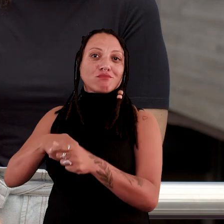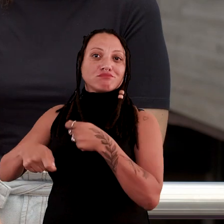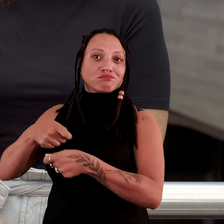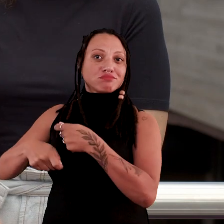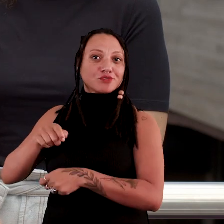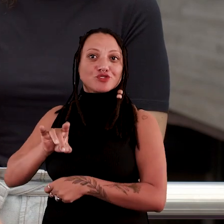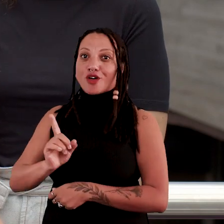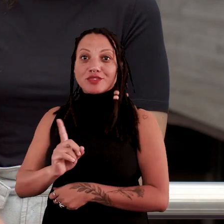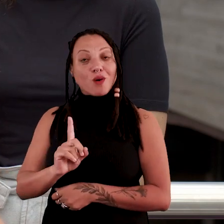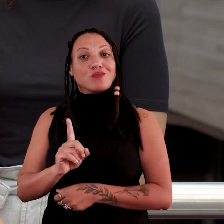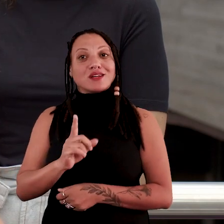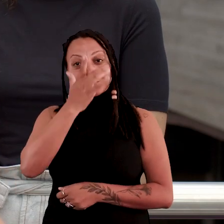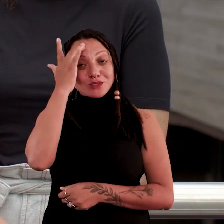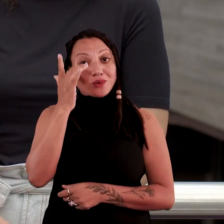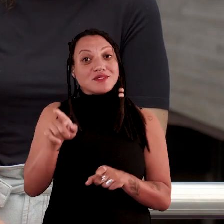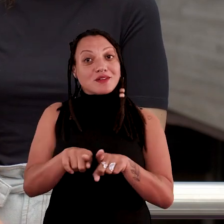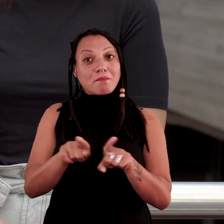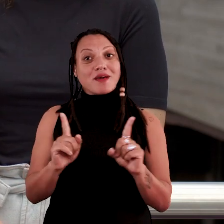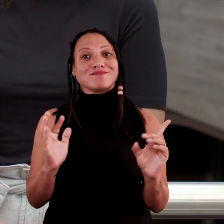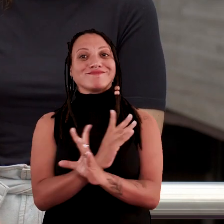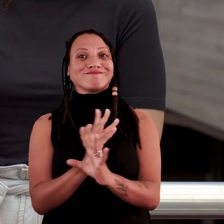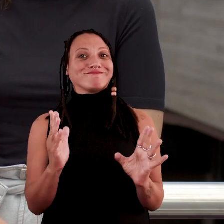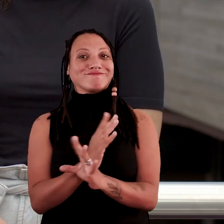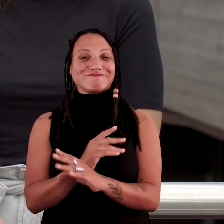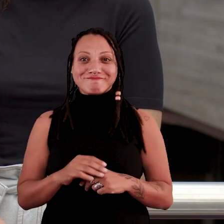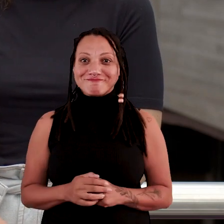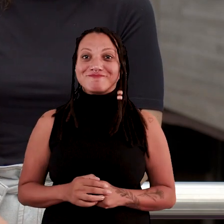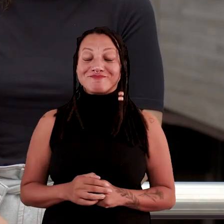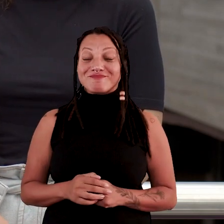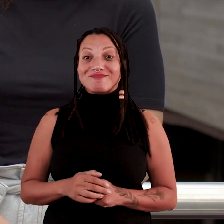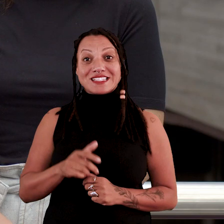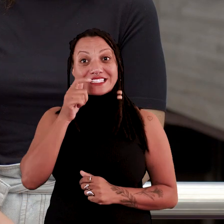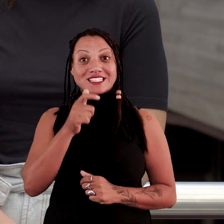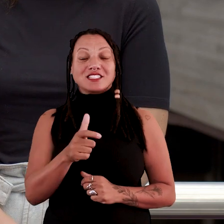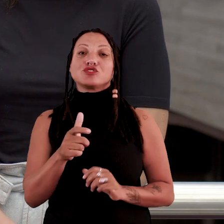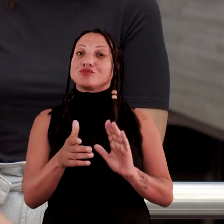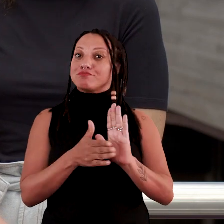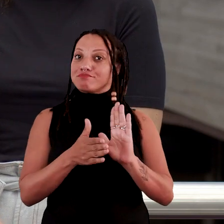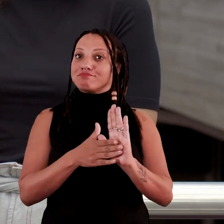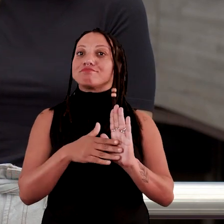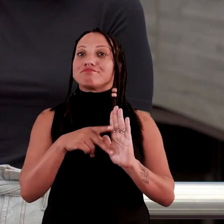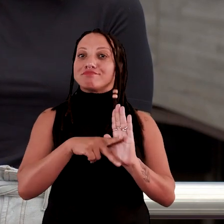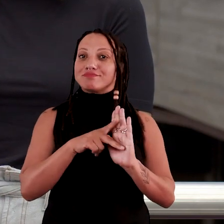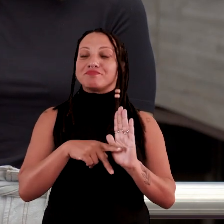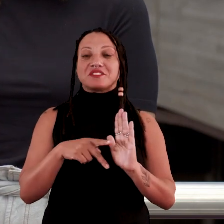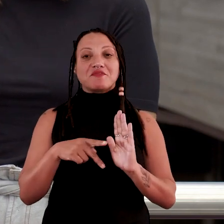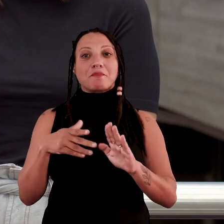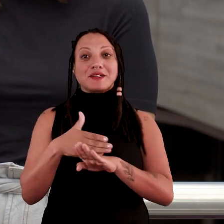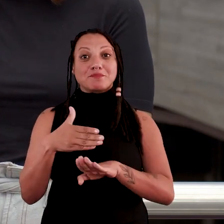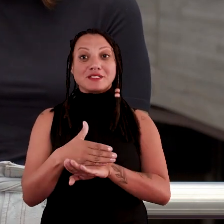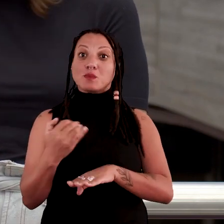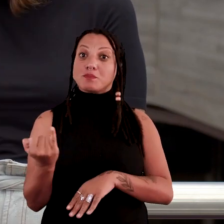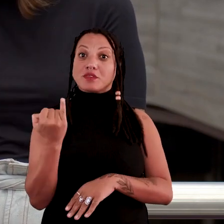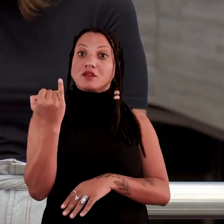que já ocupavam aquele lugar, mas também na construção de ideias do que viria a compor aquele espaço, né? E